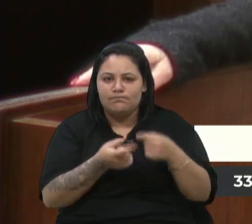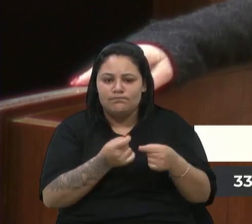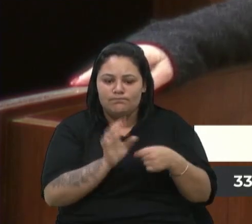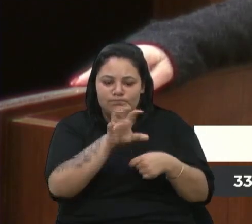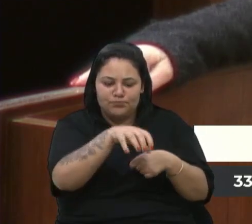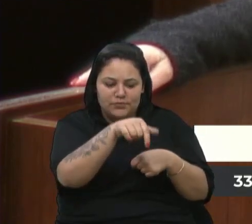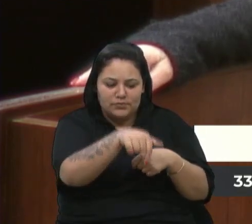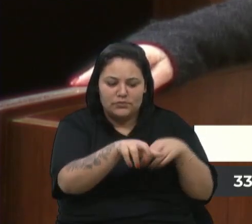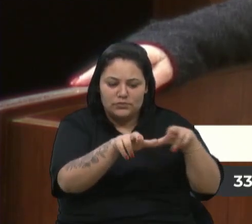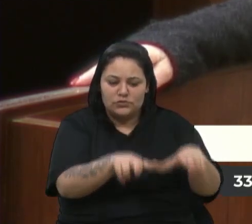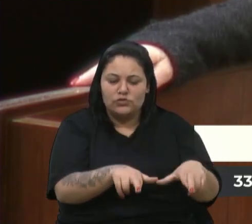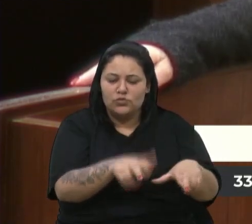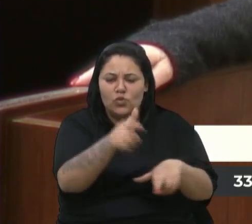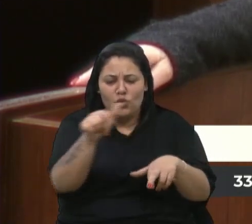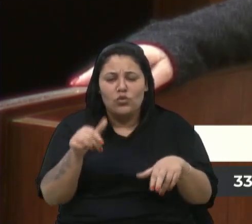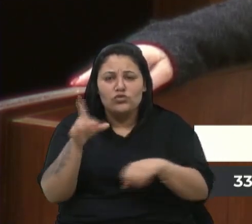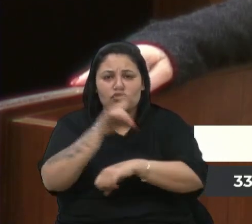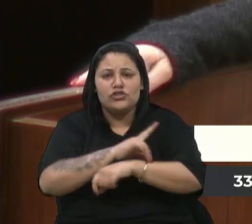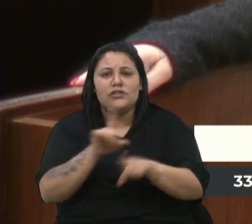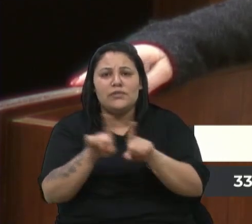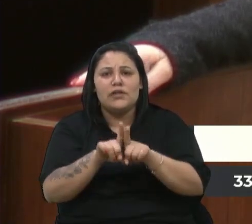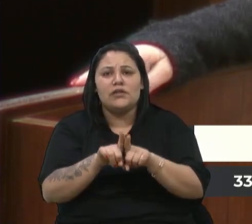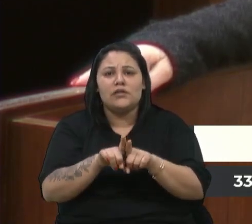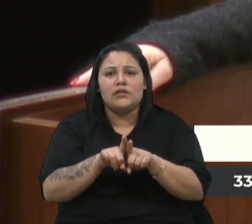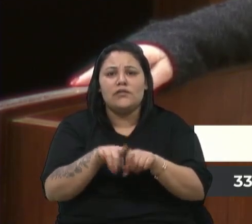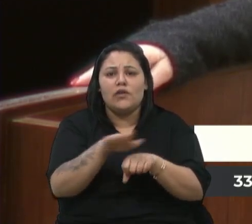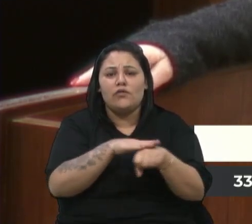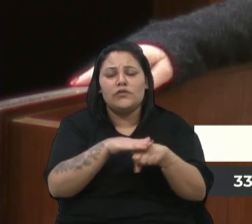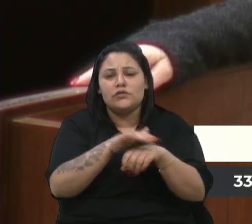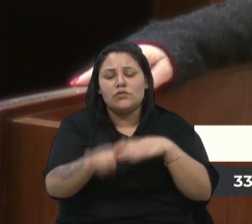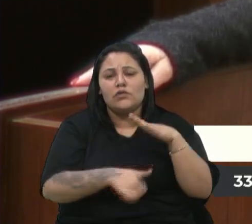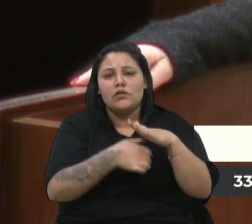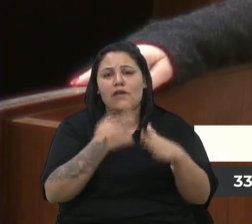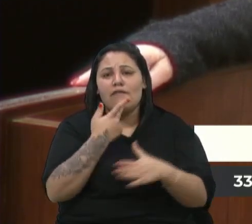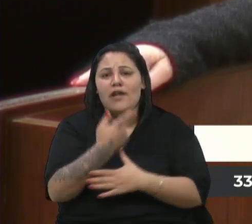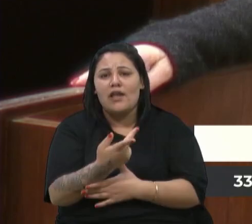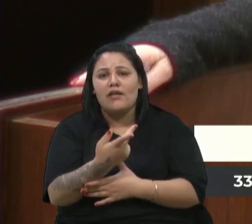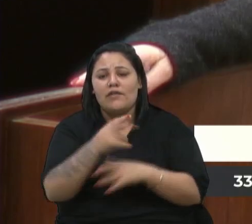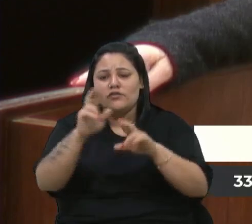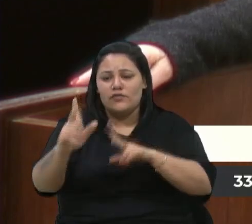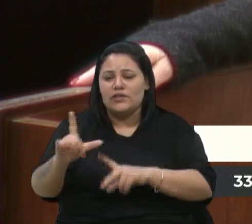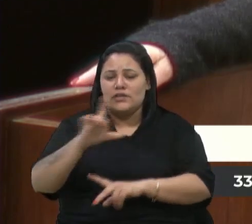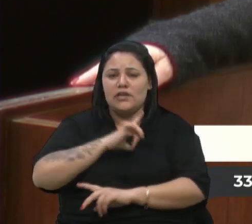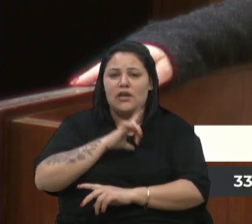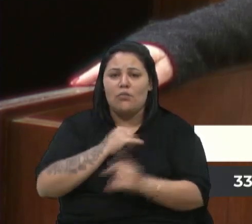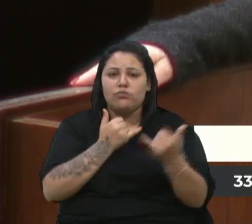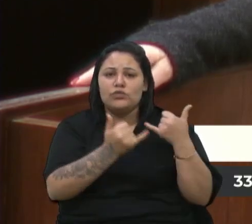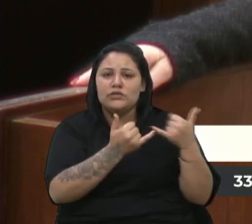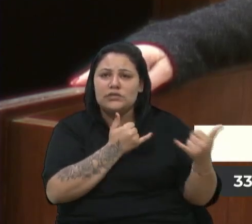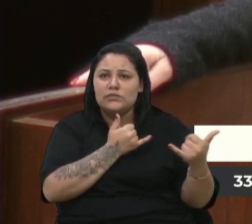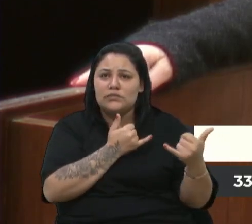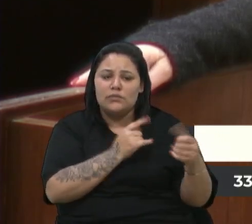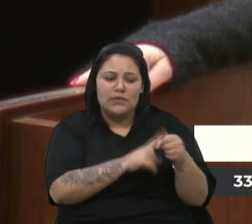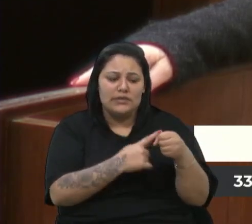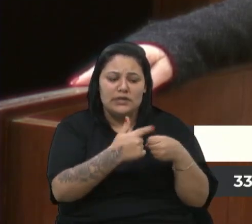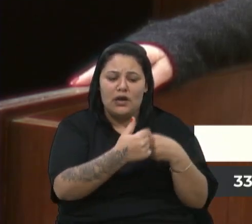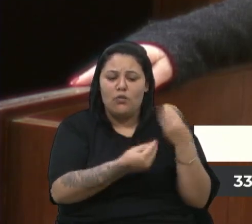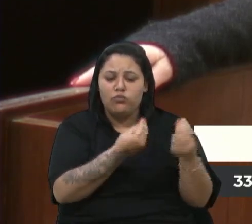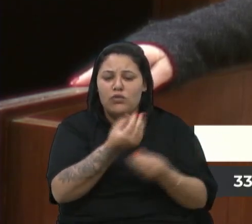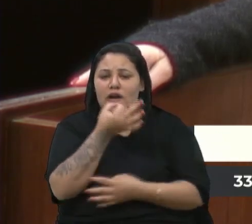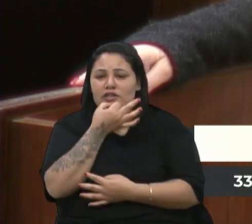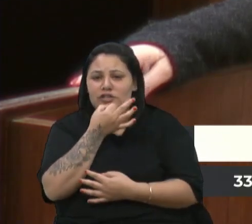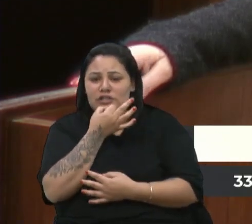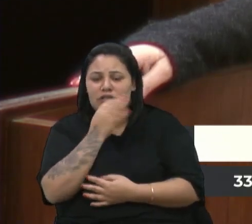dia mesmo, numa conversa com o reitor, ele falava da diferença que tem, por exemplo, uma cidade como Caxias,